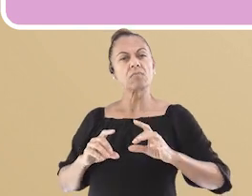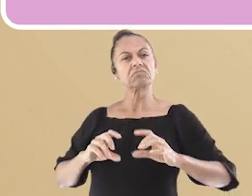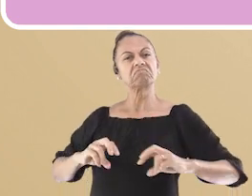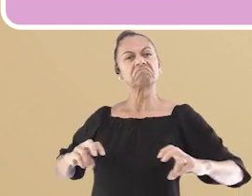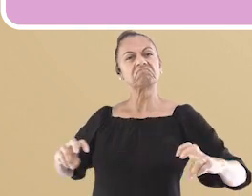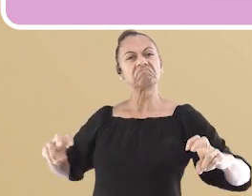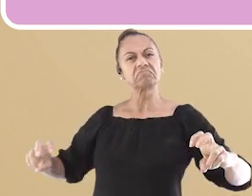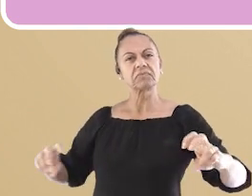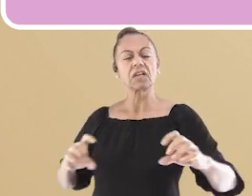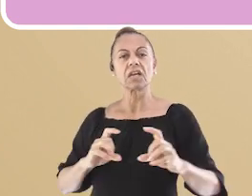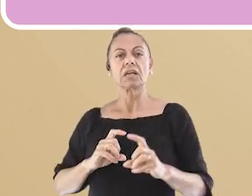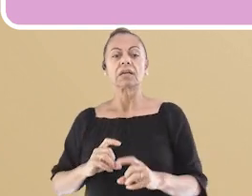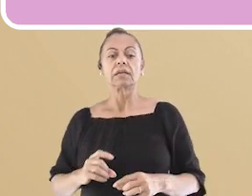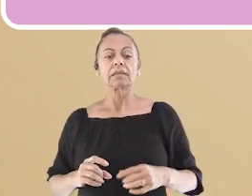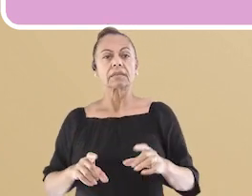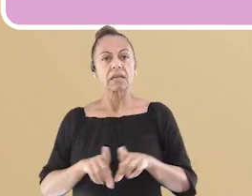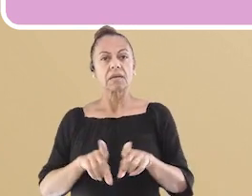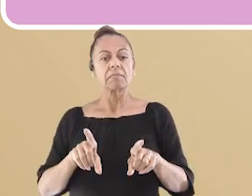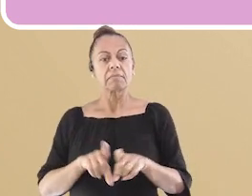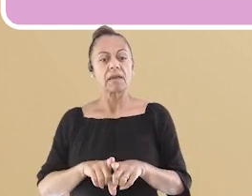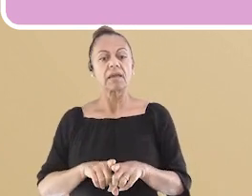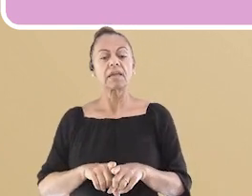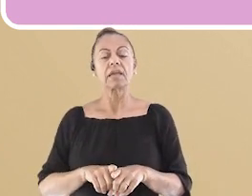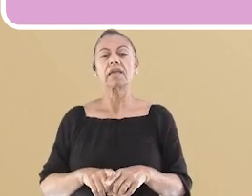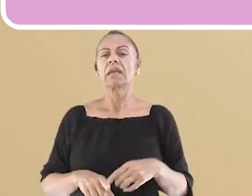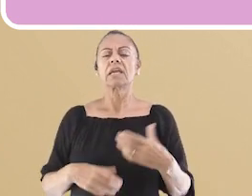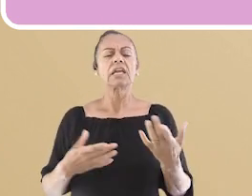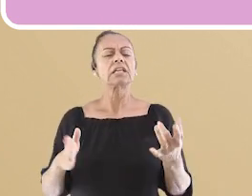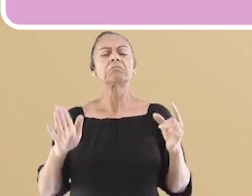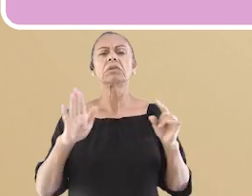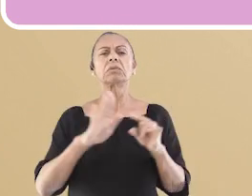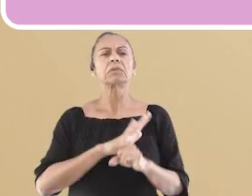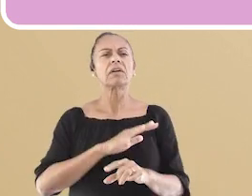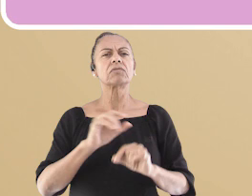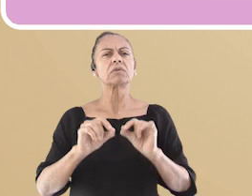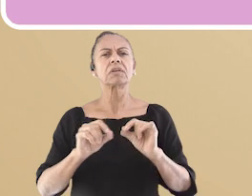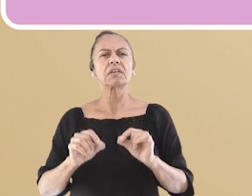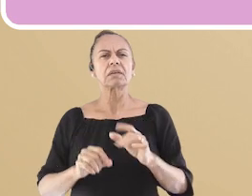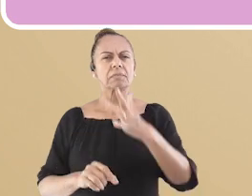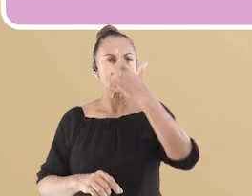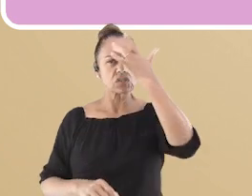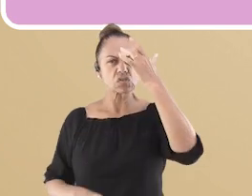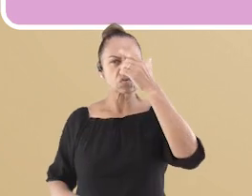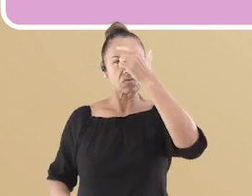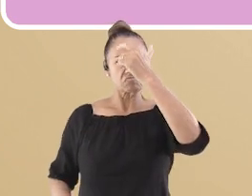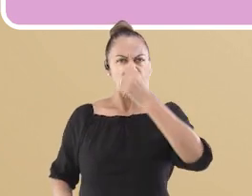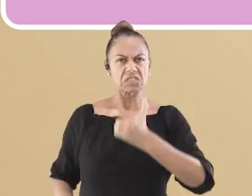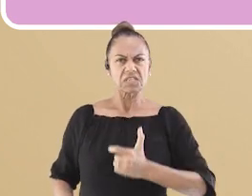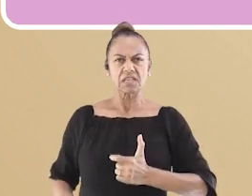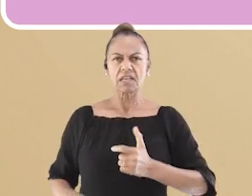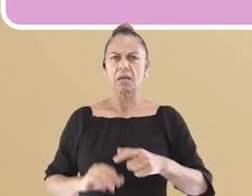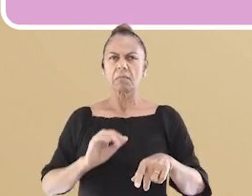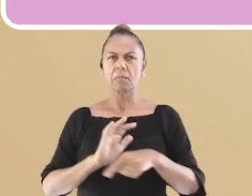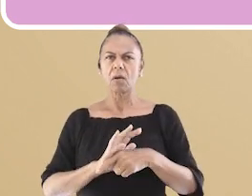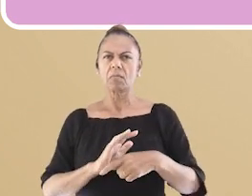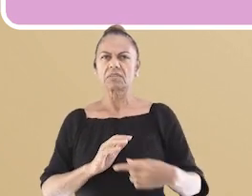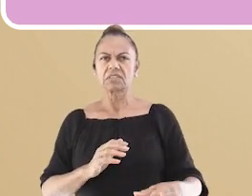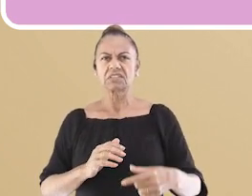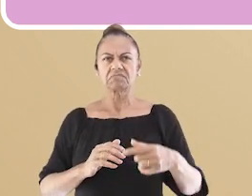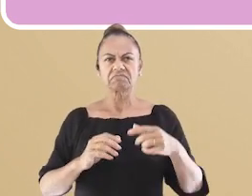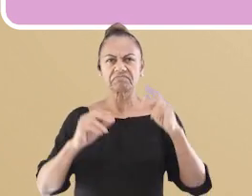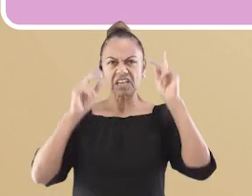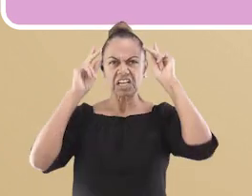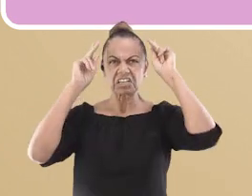Atenas, dialogando com seus discípulos e outros interlocutores. Sócrates indagava os